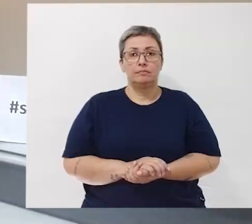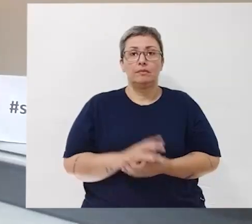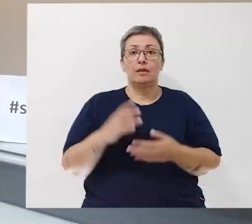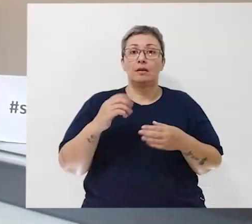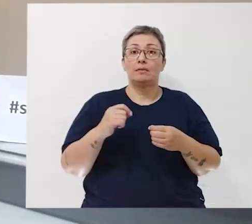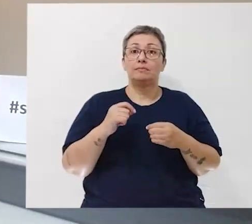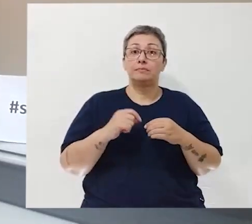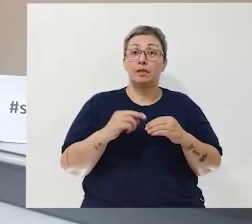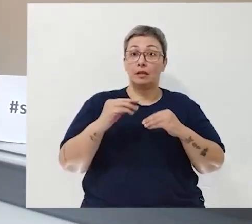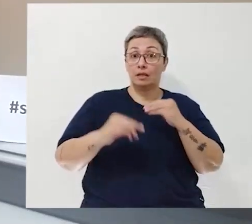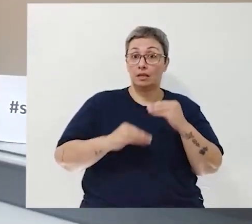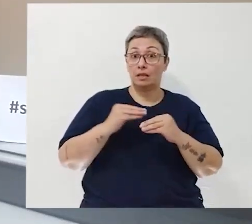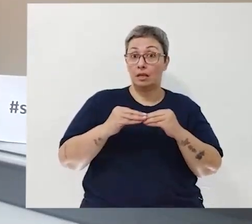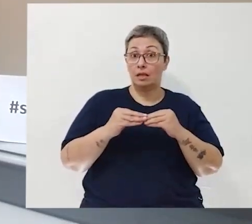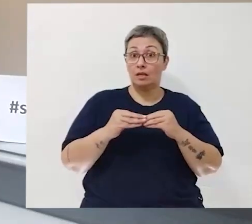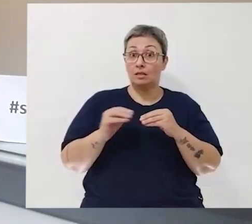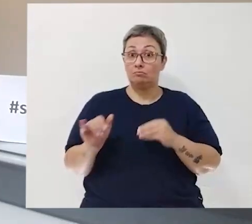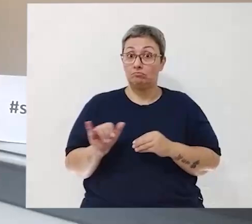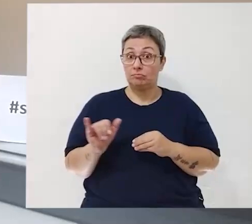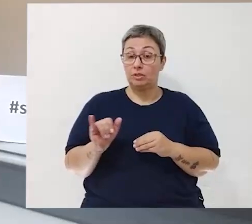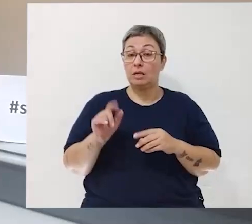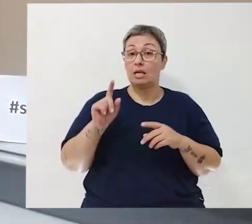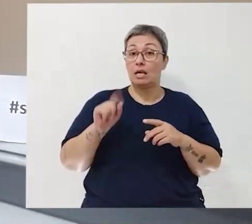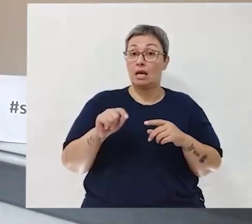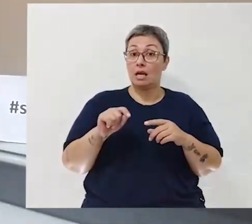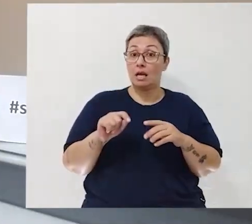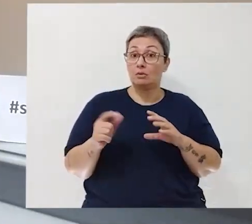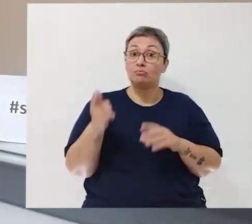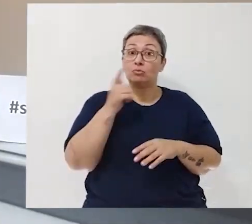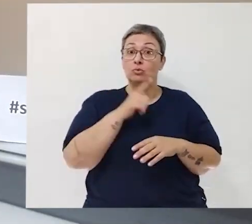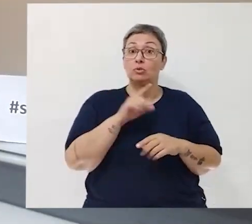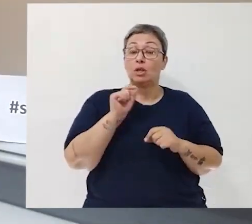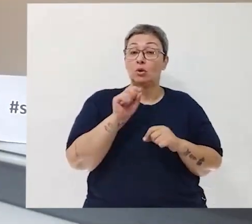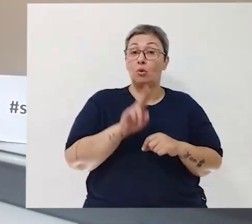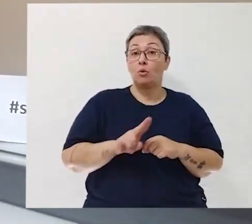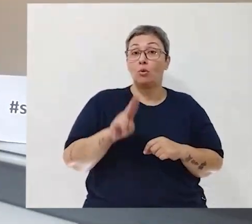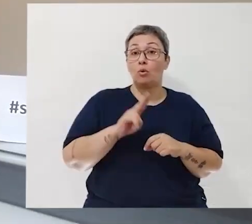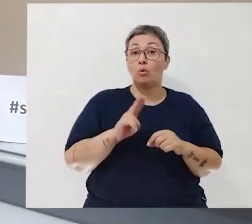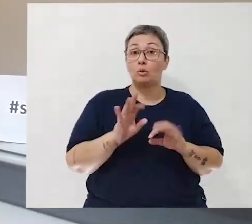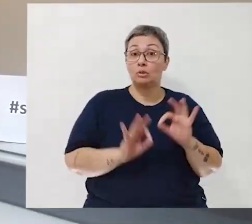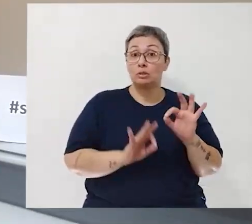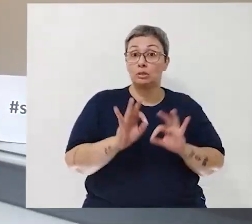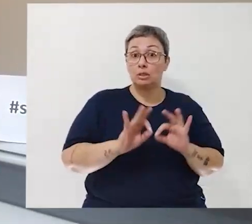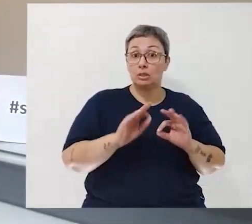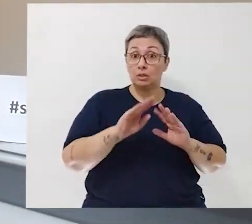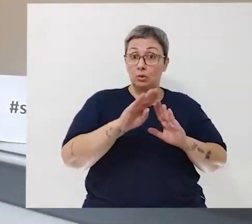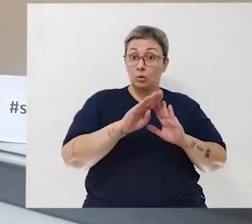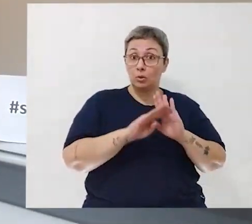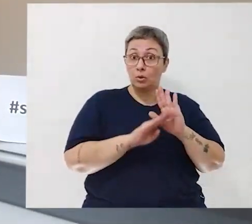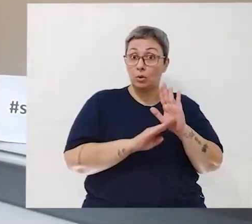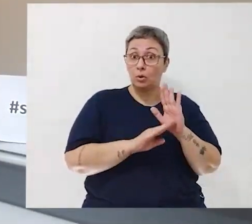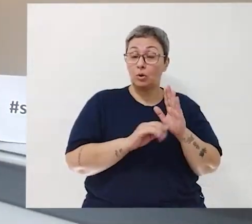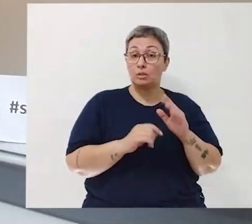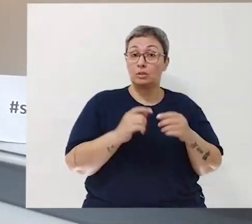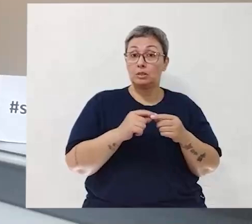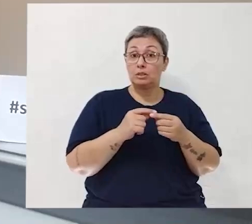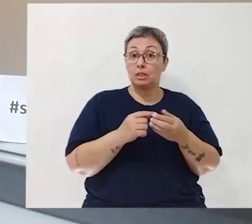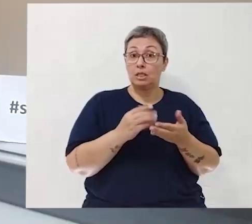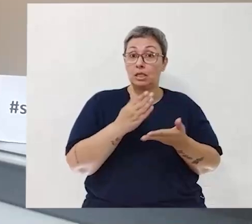A energia nuclear, ela é obtida através do processo de